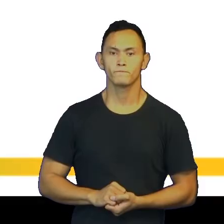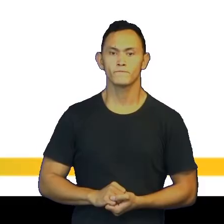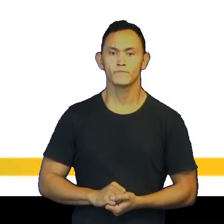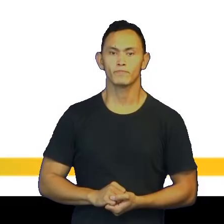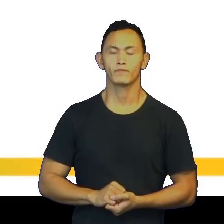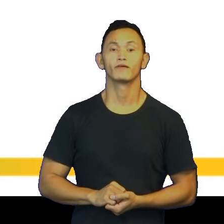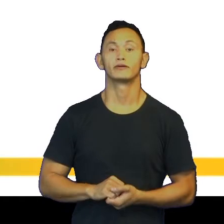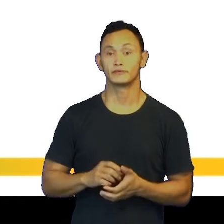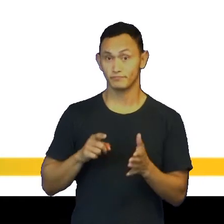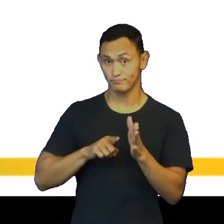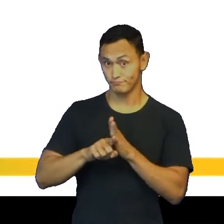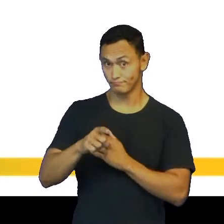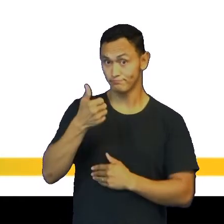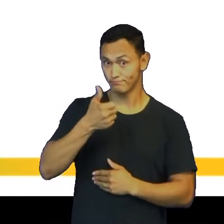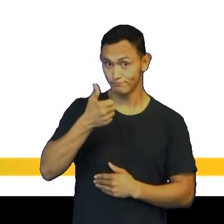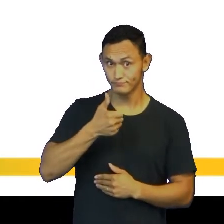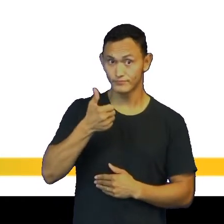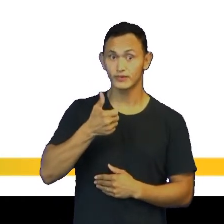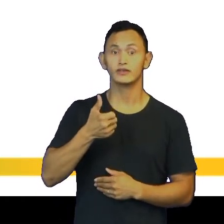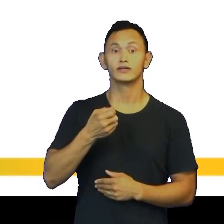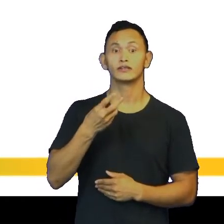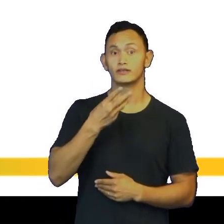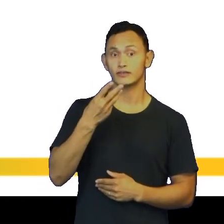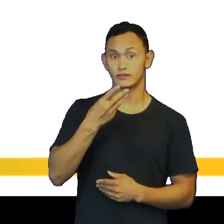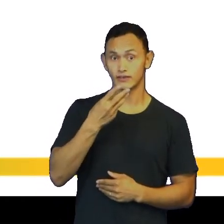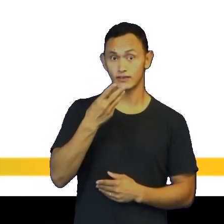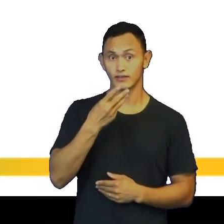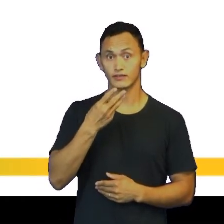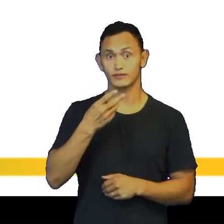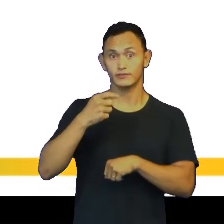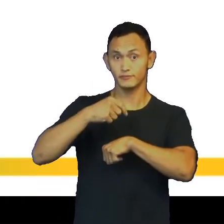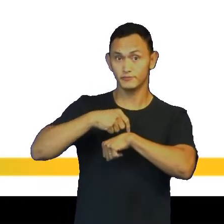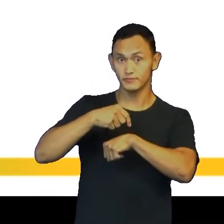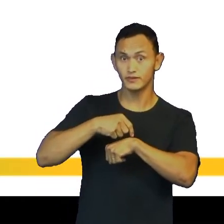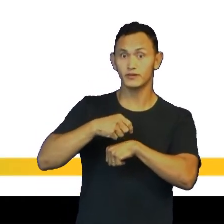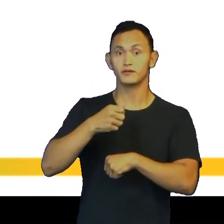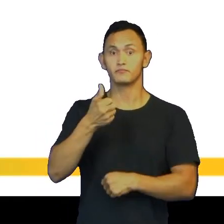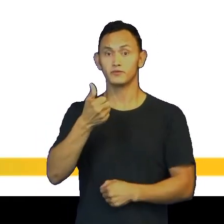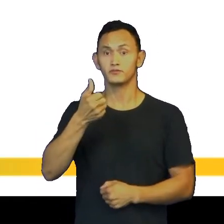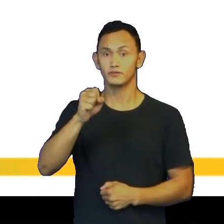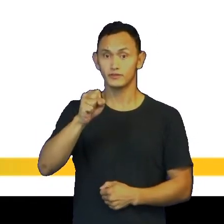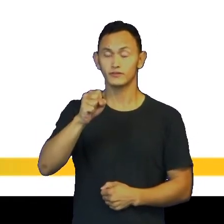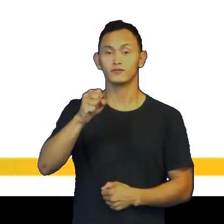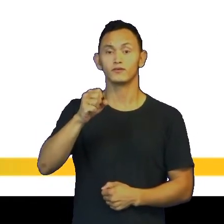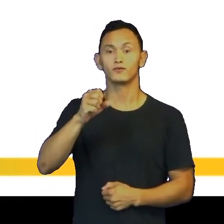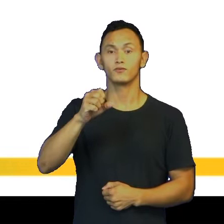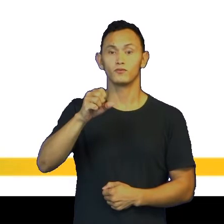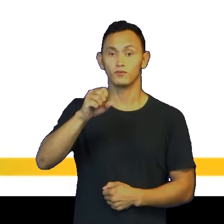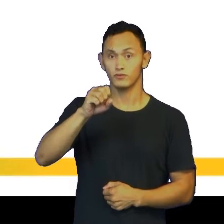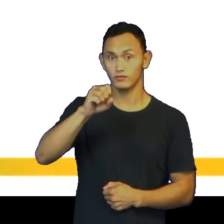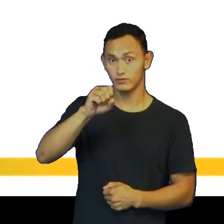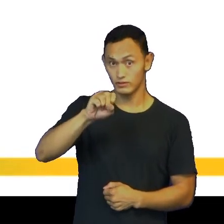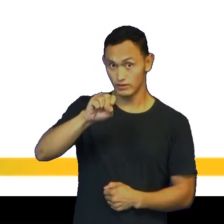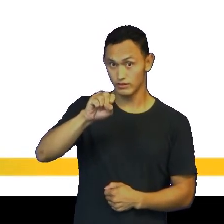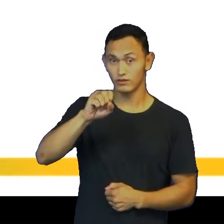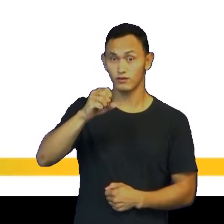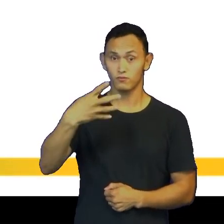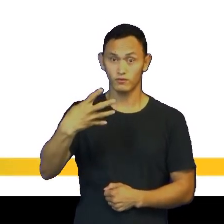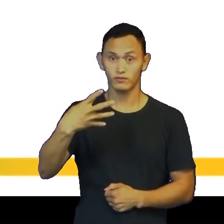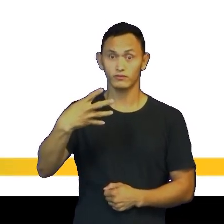vamos lá primeira questão três décadas de 1884 a 1914